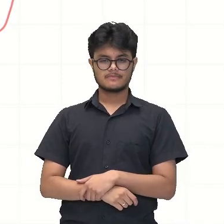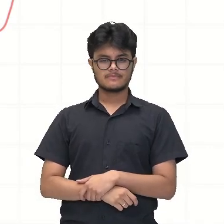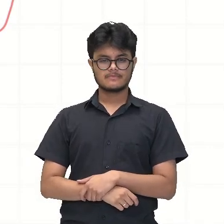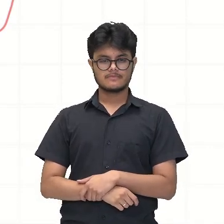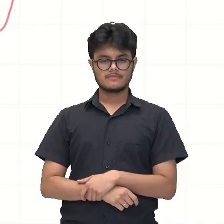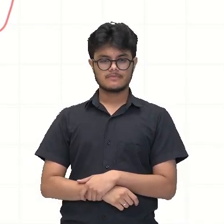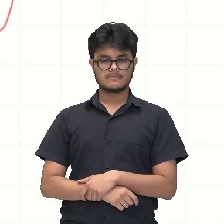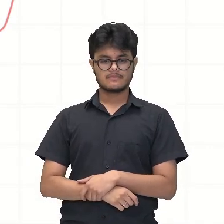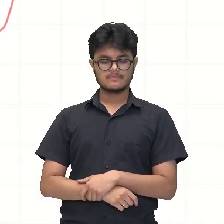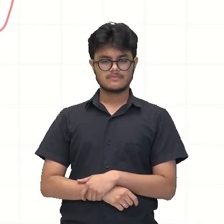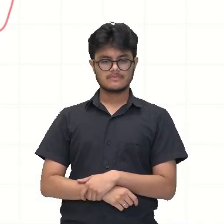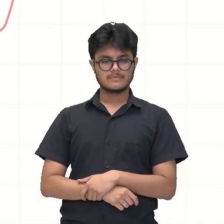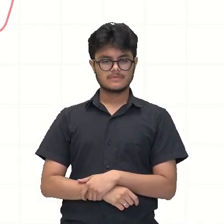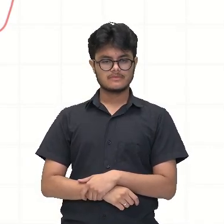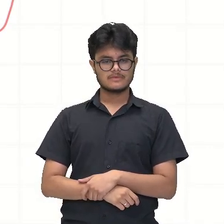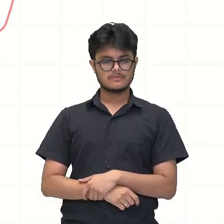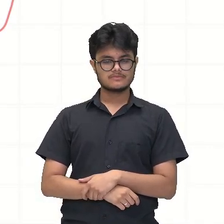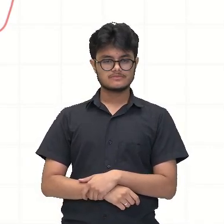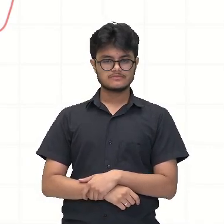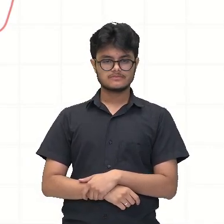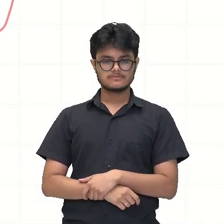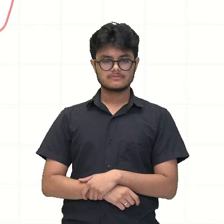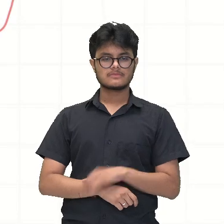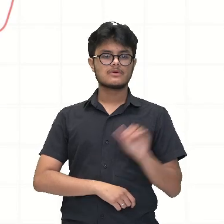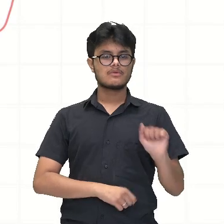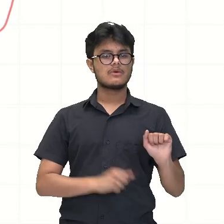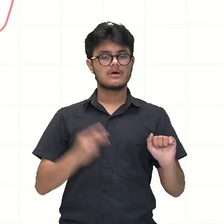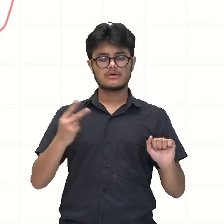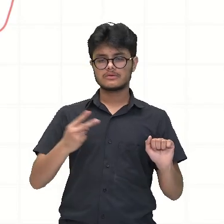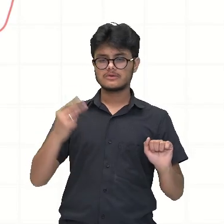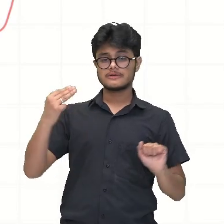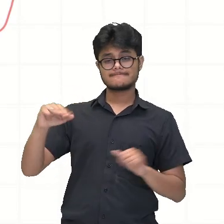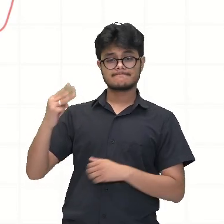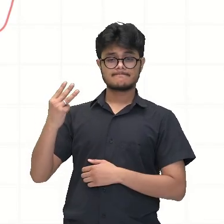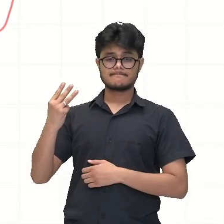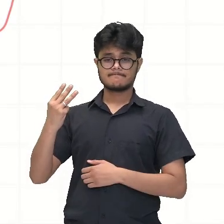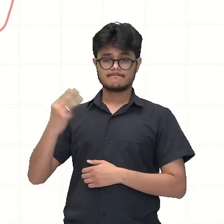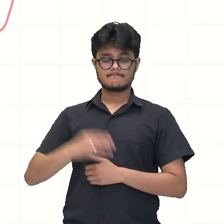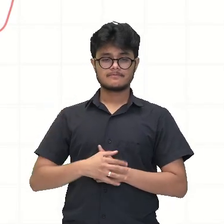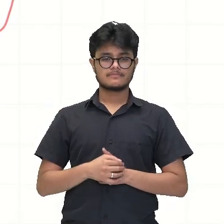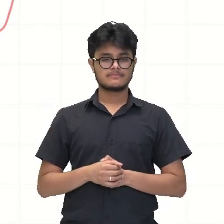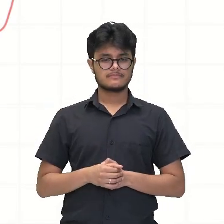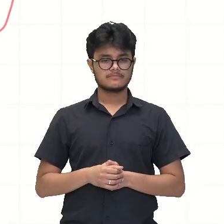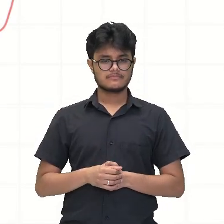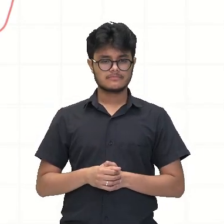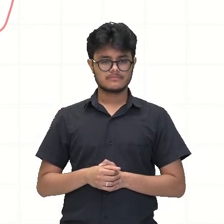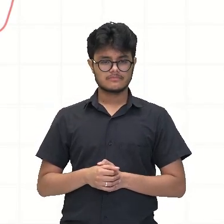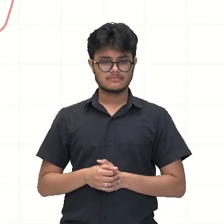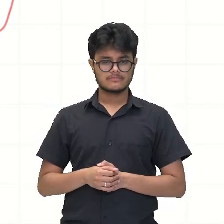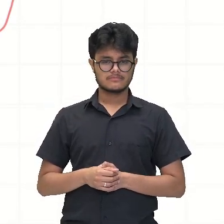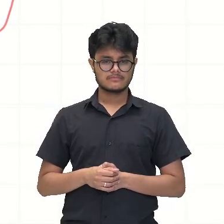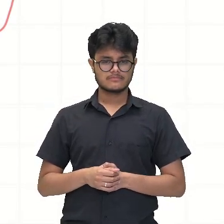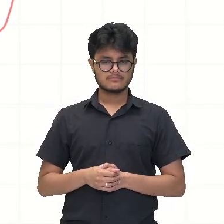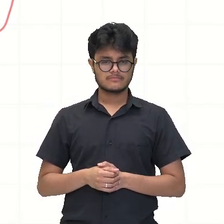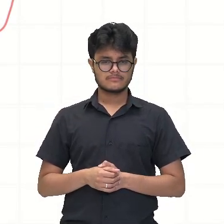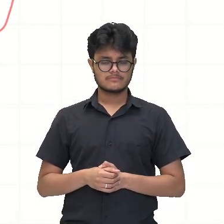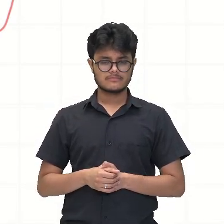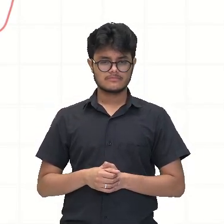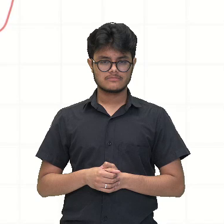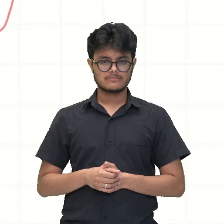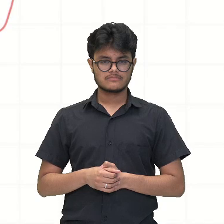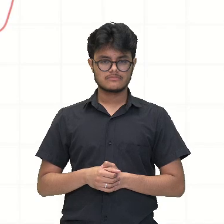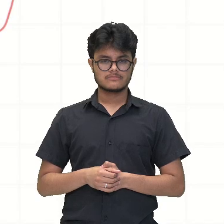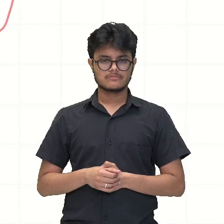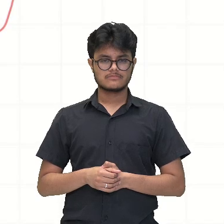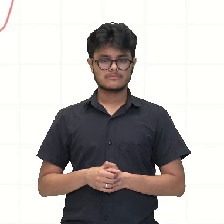conta, a gente ia chegar que o A é igual a 2/3. Ou seja, tá até certa essa parte